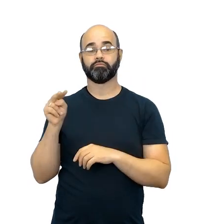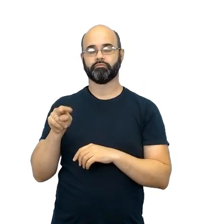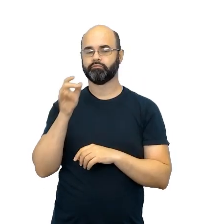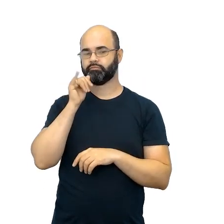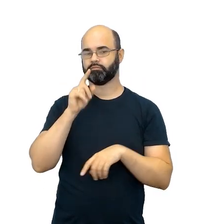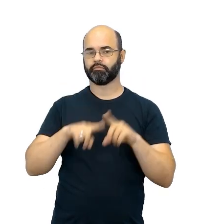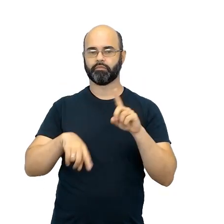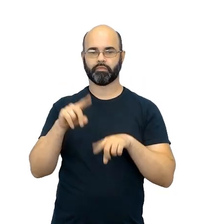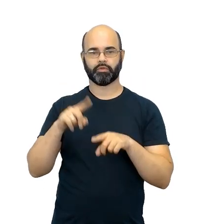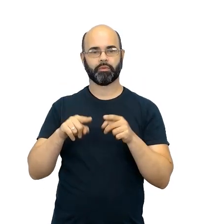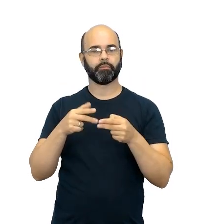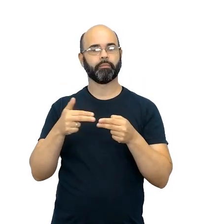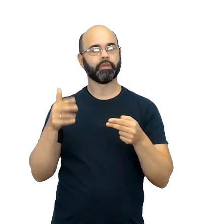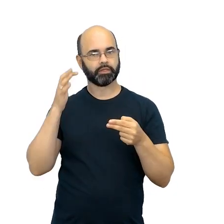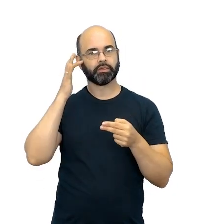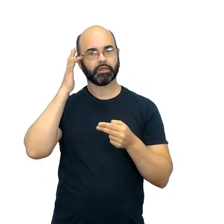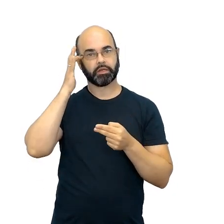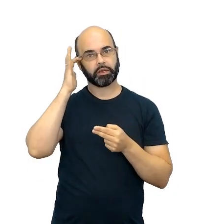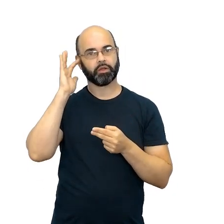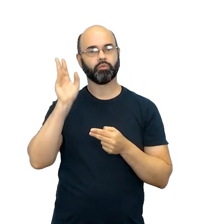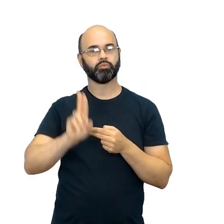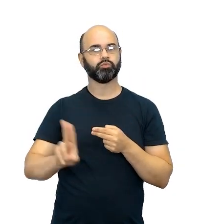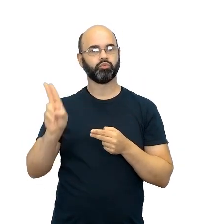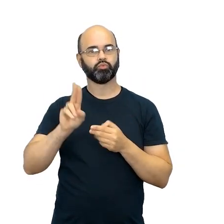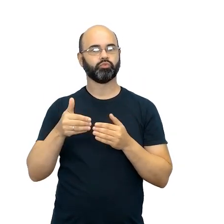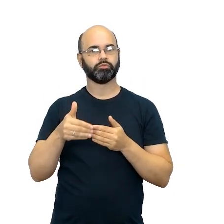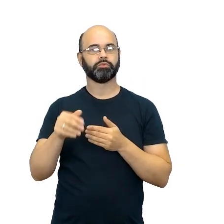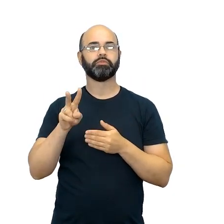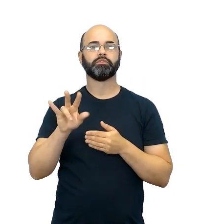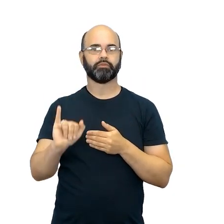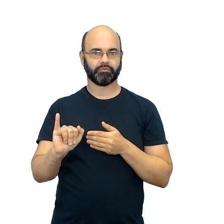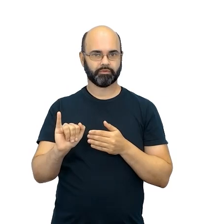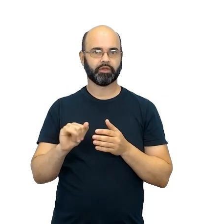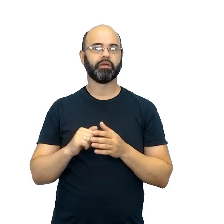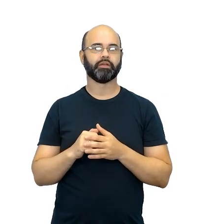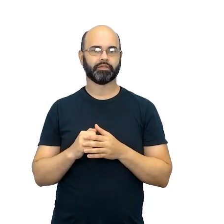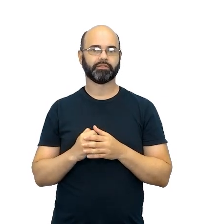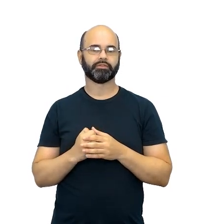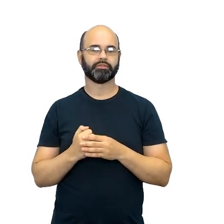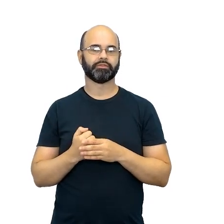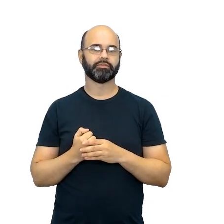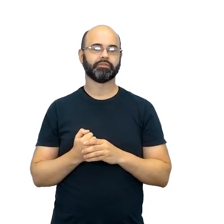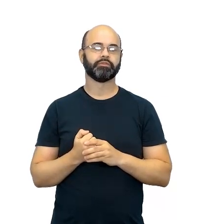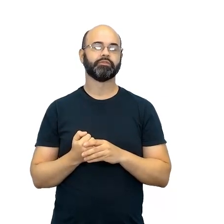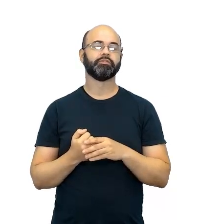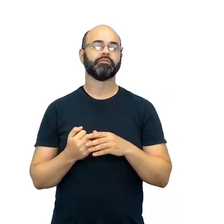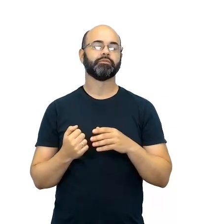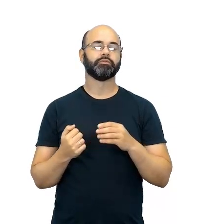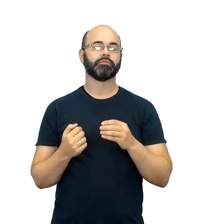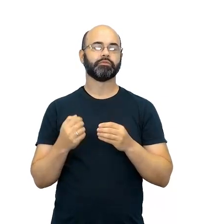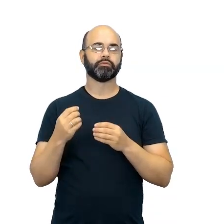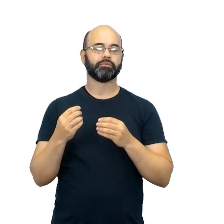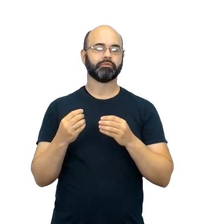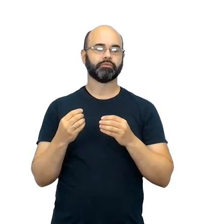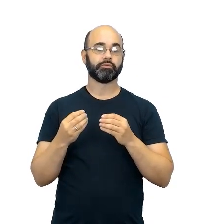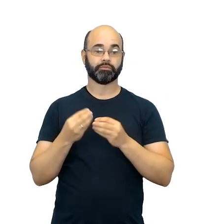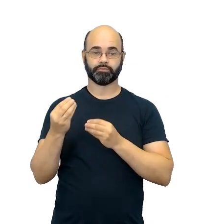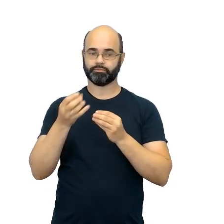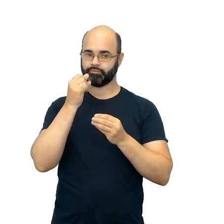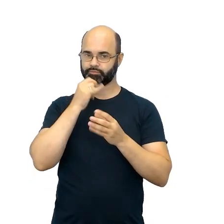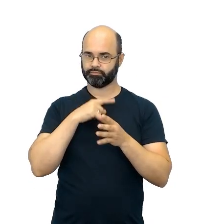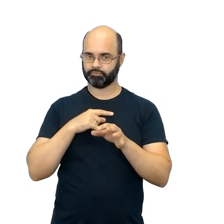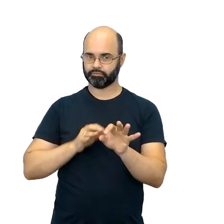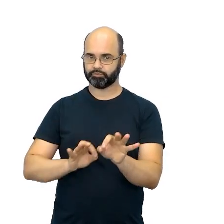materiais, esse esquema, de novo, né, que eu falei, eu gosto do desenho, né, porque ele aumenta a quantidade de informação que o aluno pode colocar ali